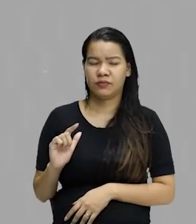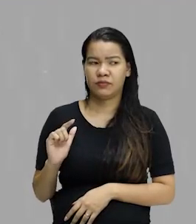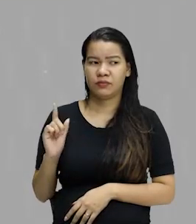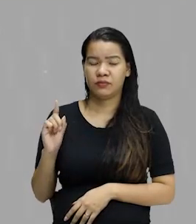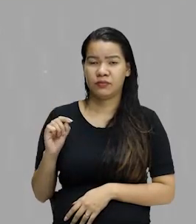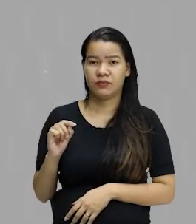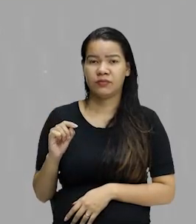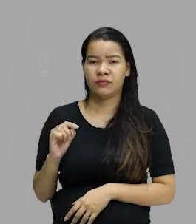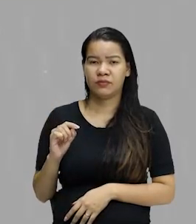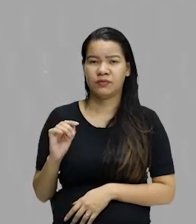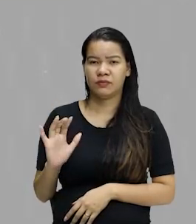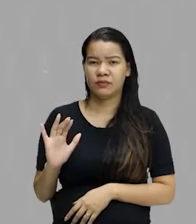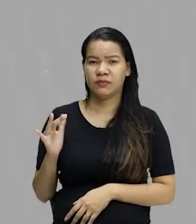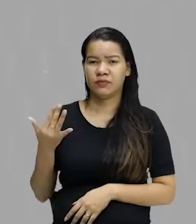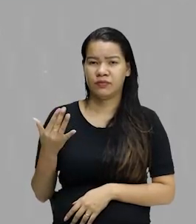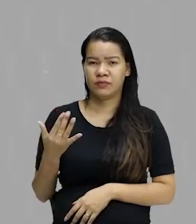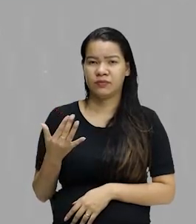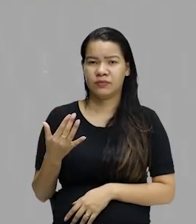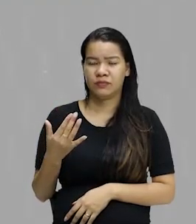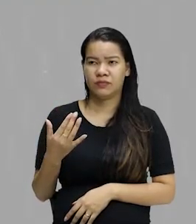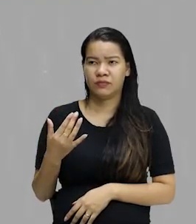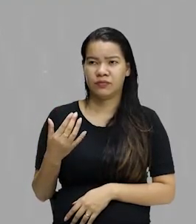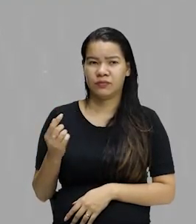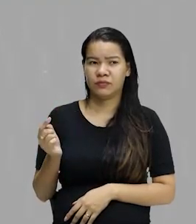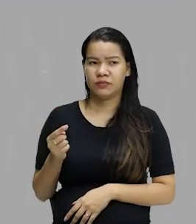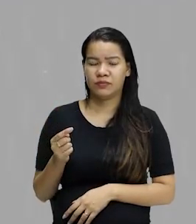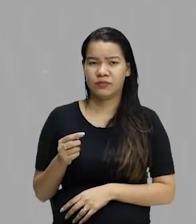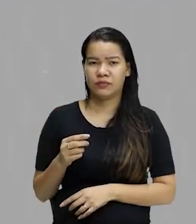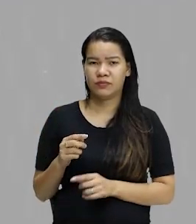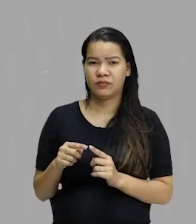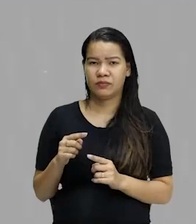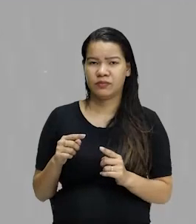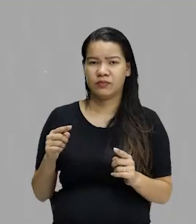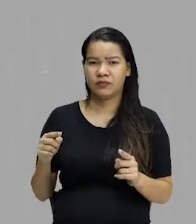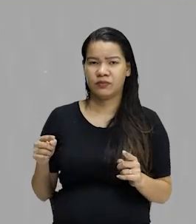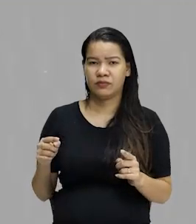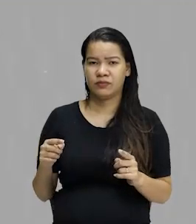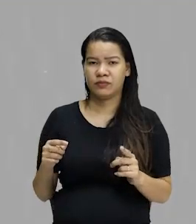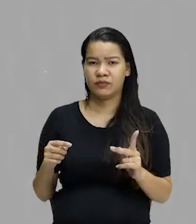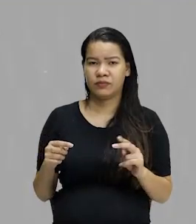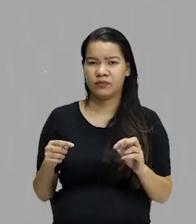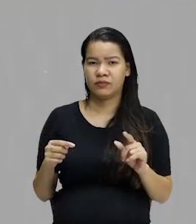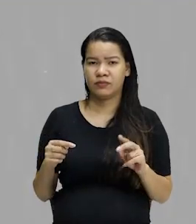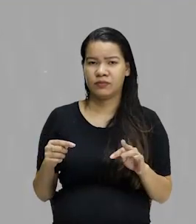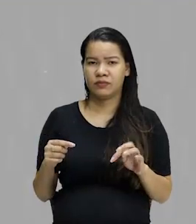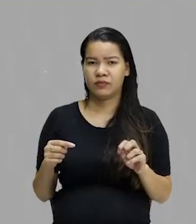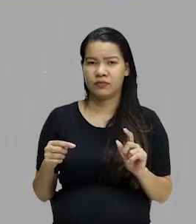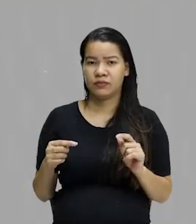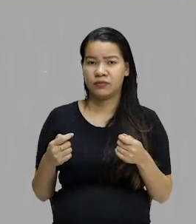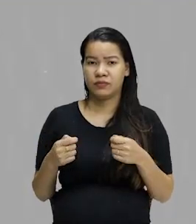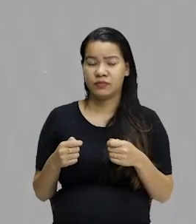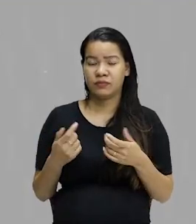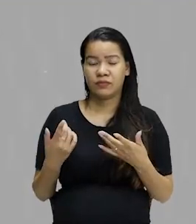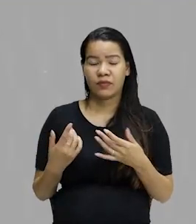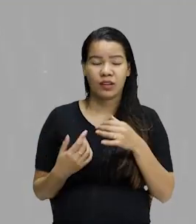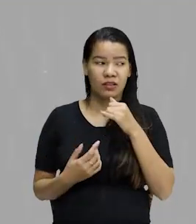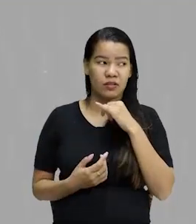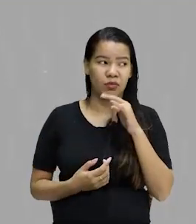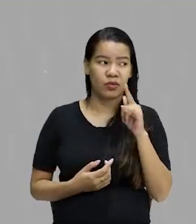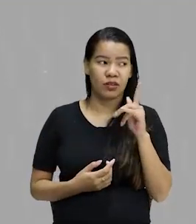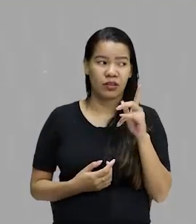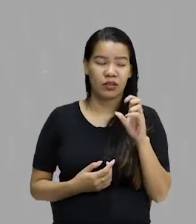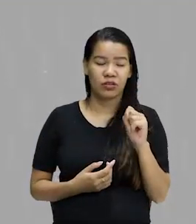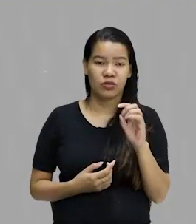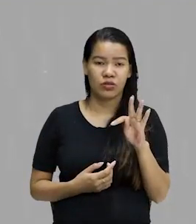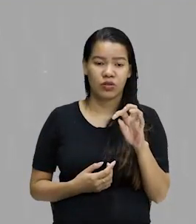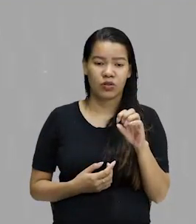que a reação possa acontecer, certo? Esse produto volátil, né, ele pode ser um gás tóxico.